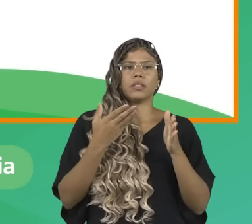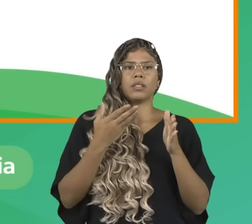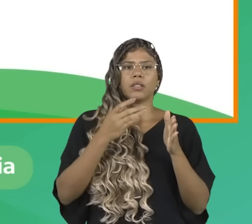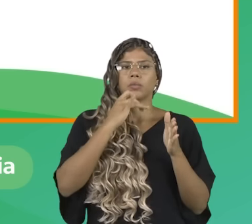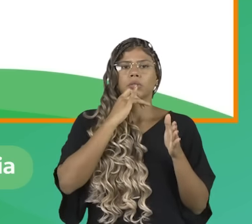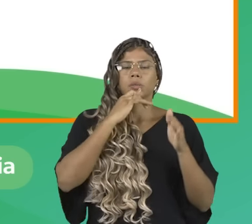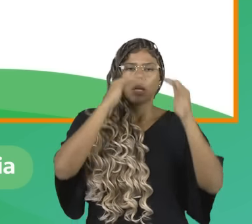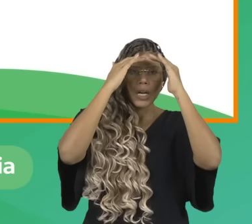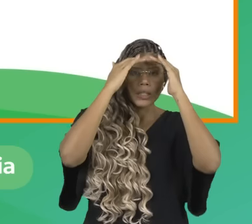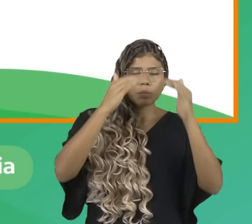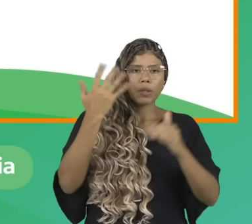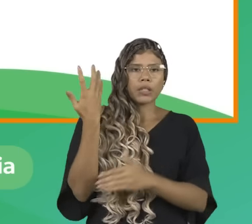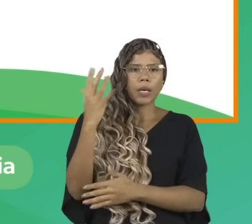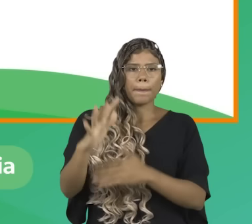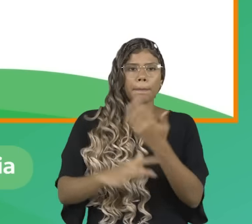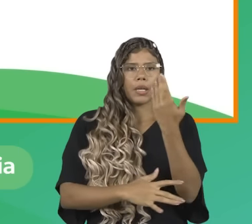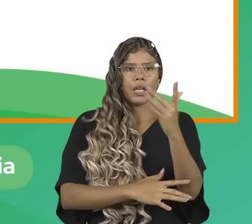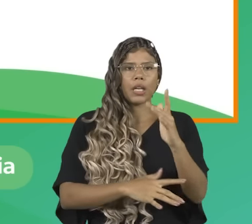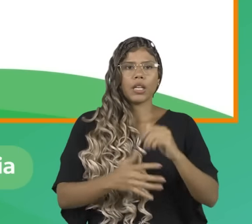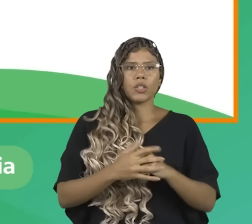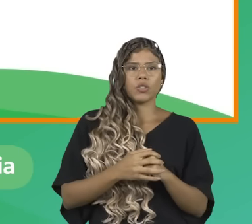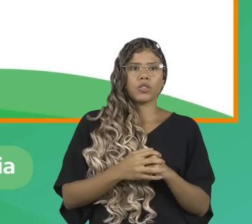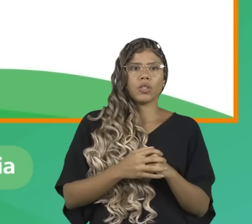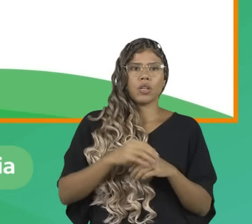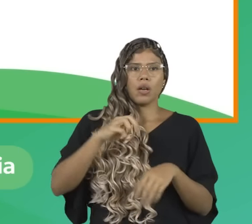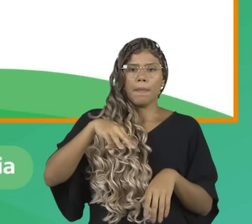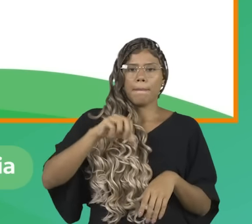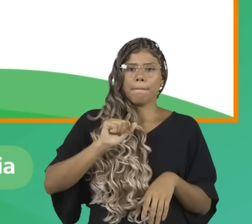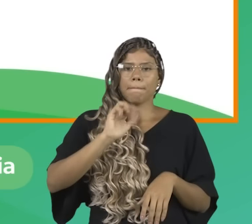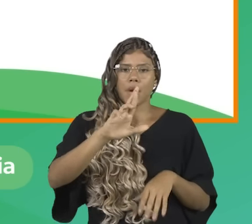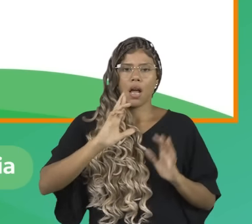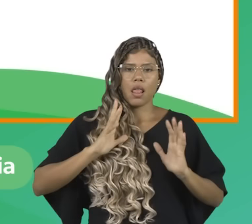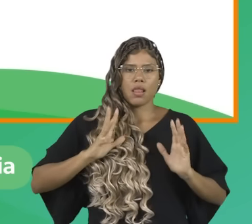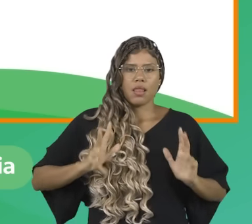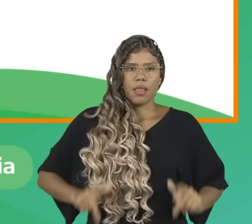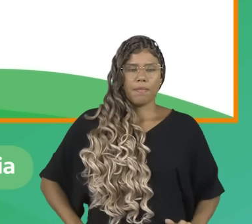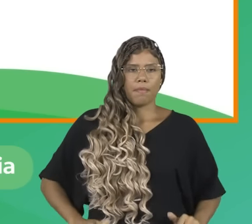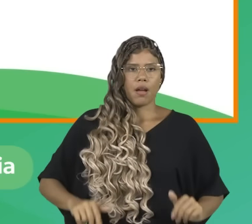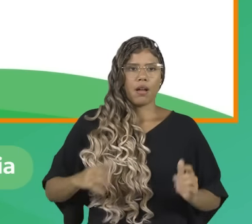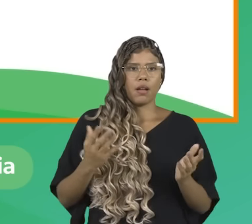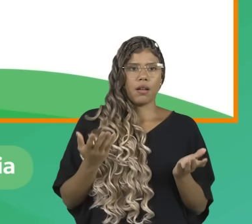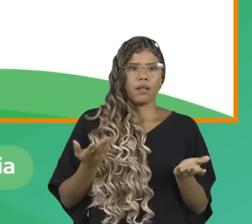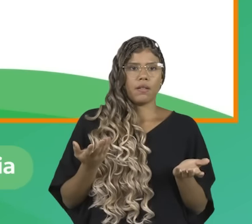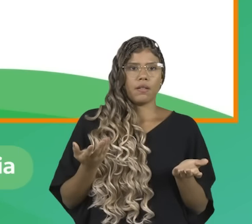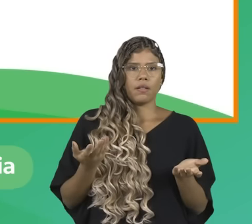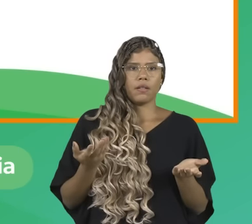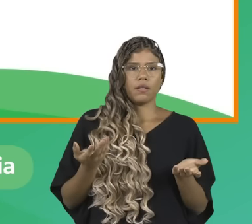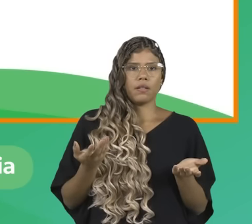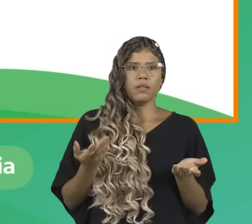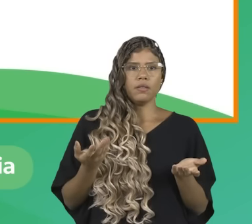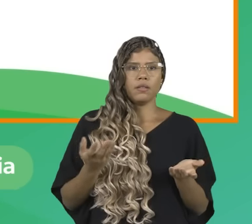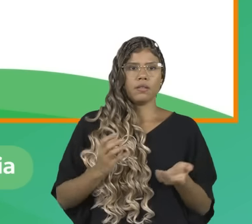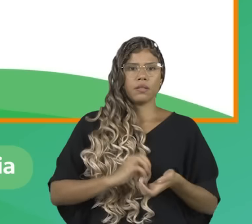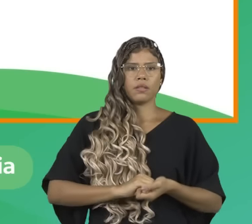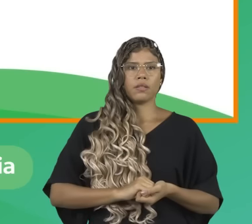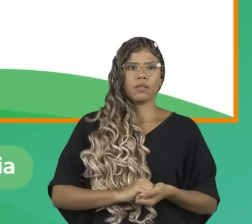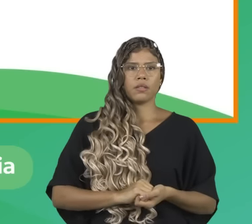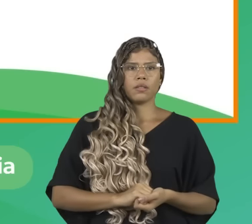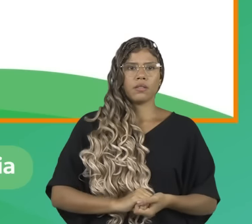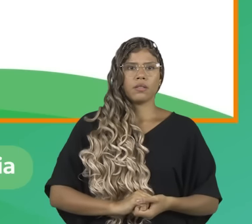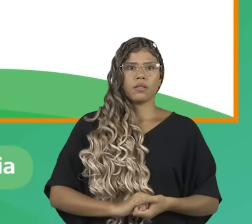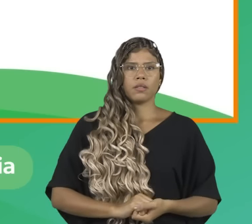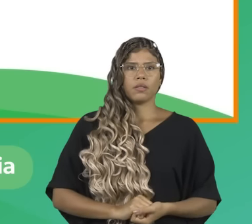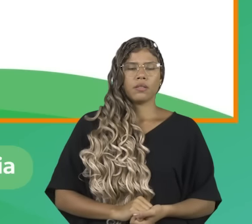despoluição de mares, a perspectiva do plástico, que é um grande problema, os microplásticos no planeta hoje, inclusive passando